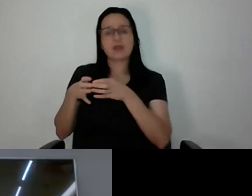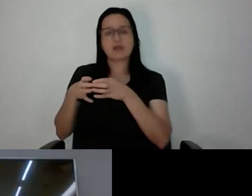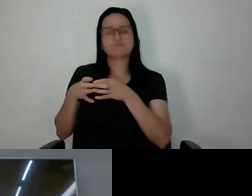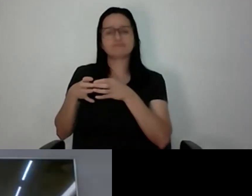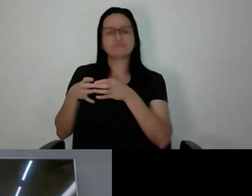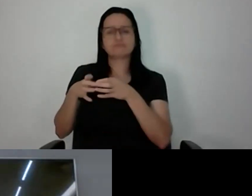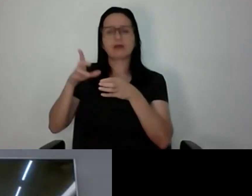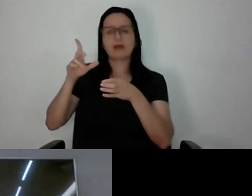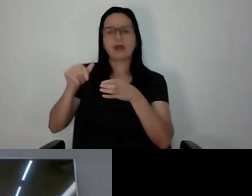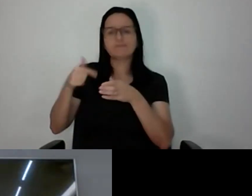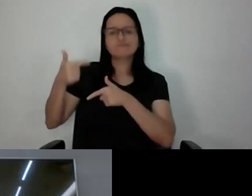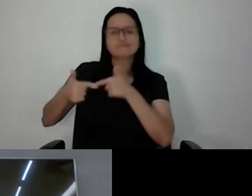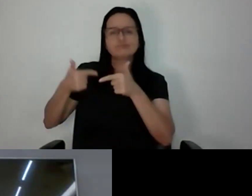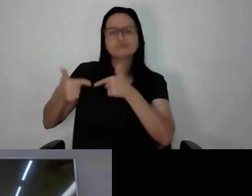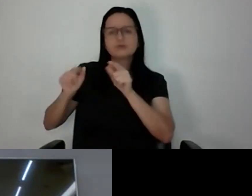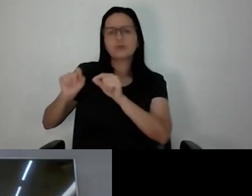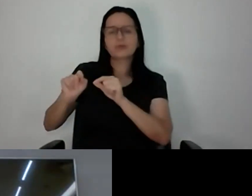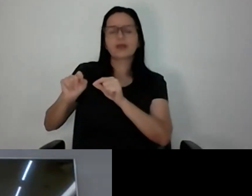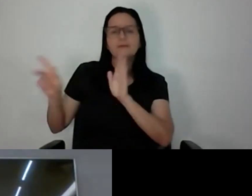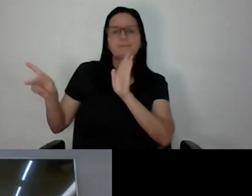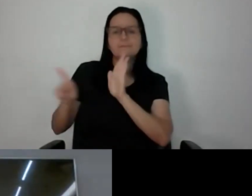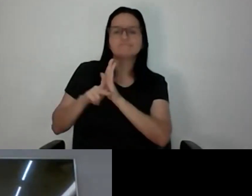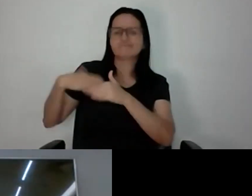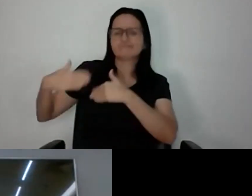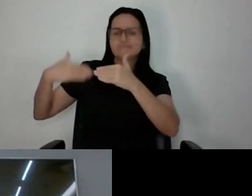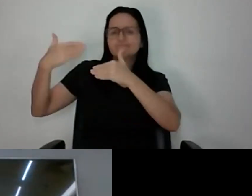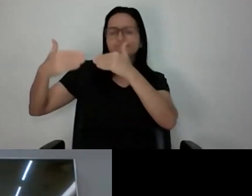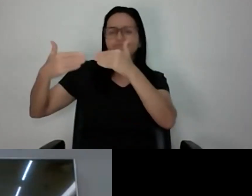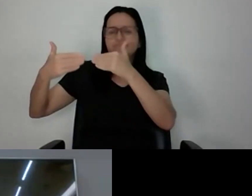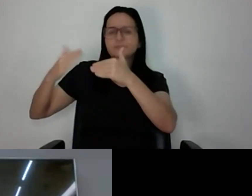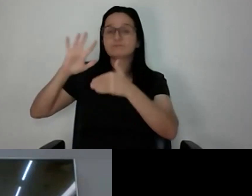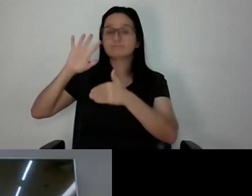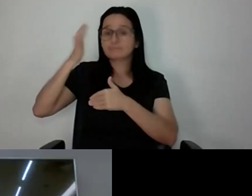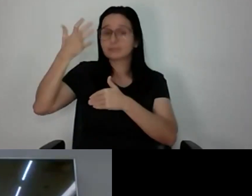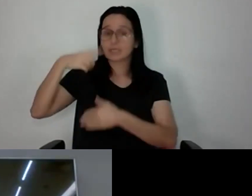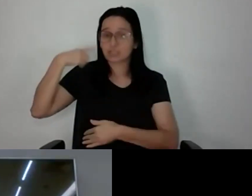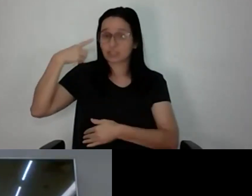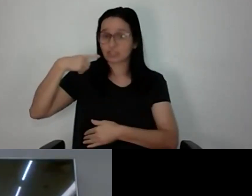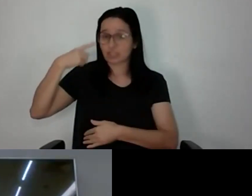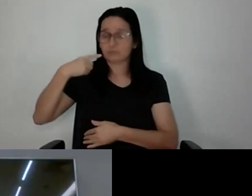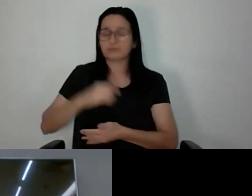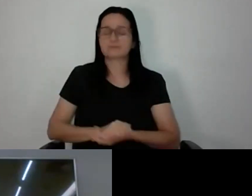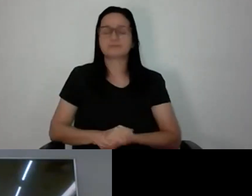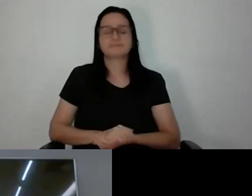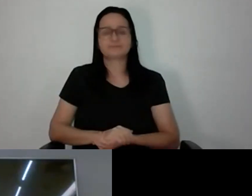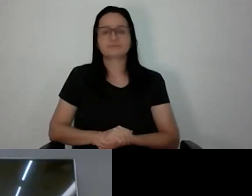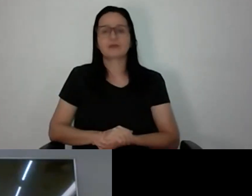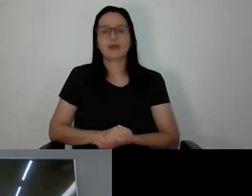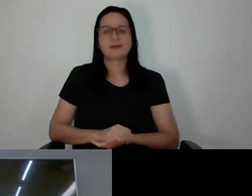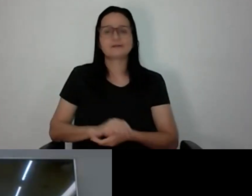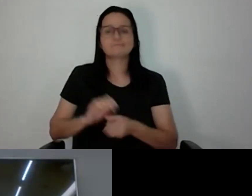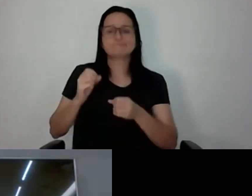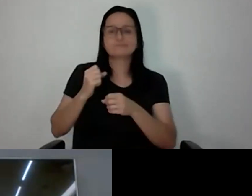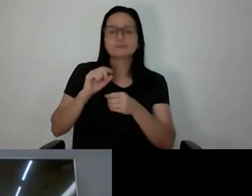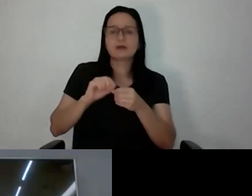um hackathon focado no desenvolvimento de soluções para o direito, que é o que a gente estava comentando aqui. Eventualmente construir uma inteligência artificial.